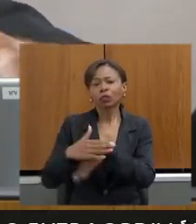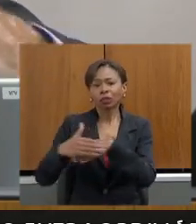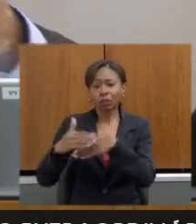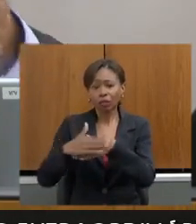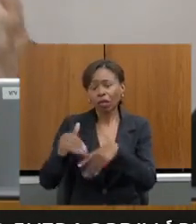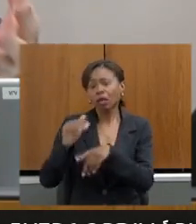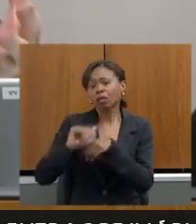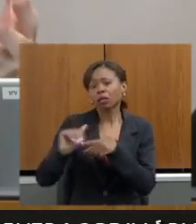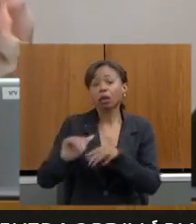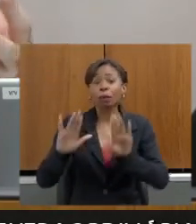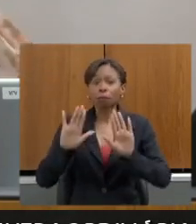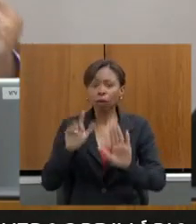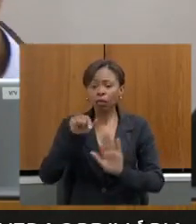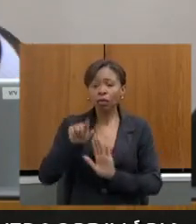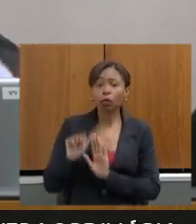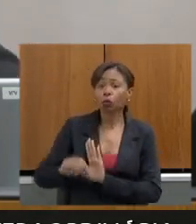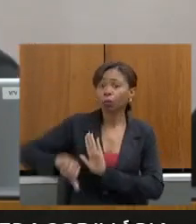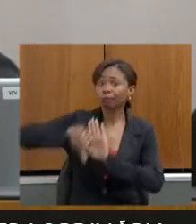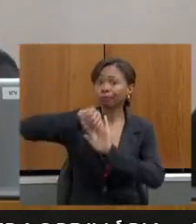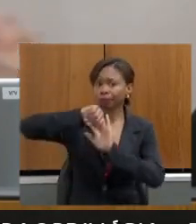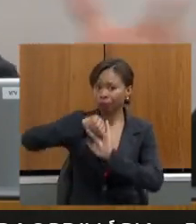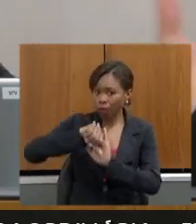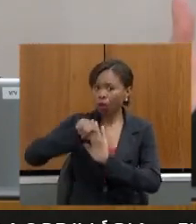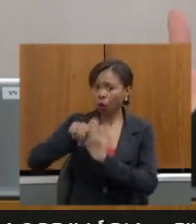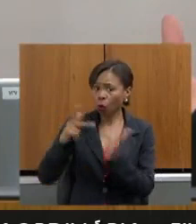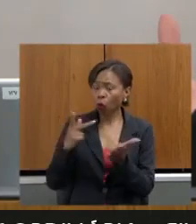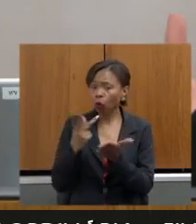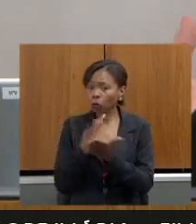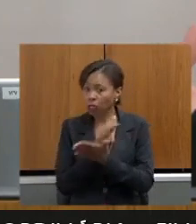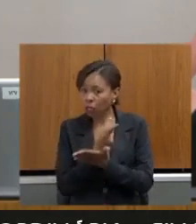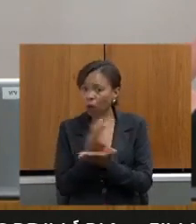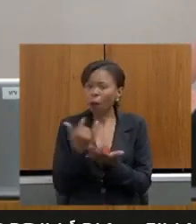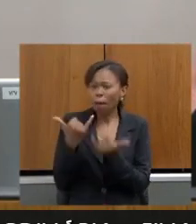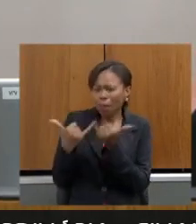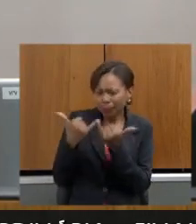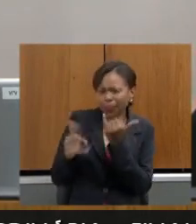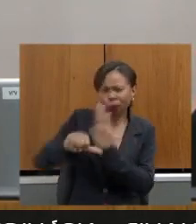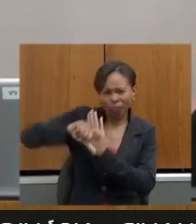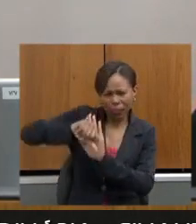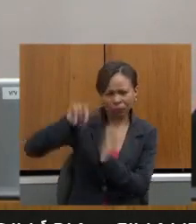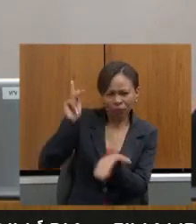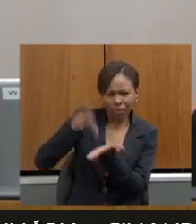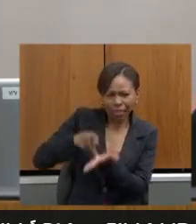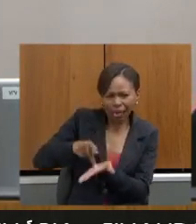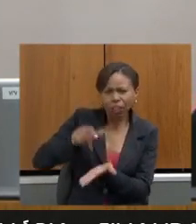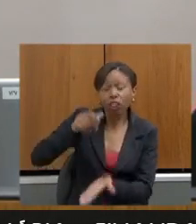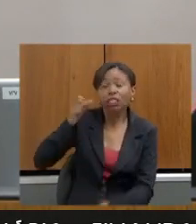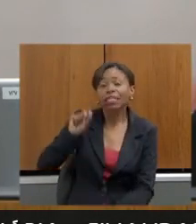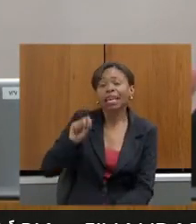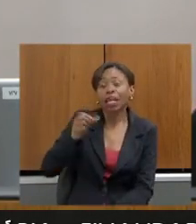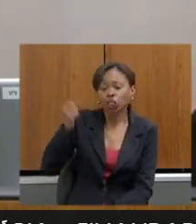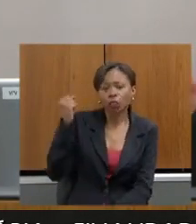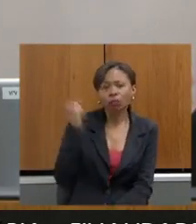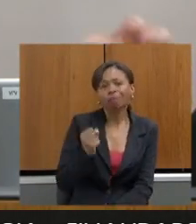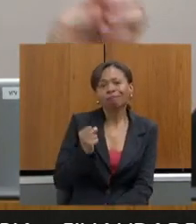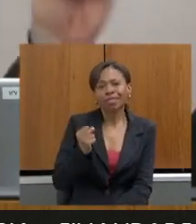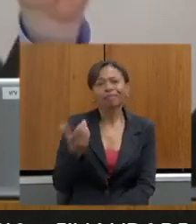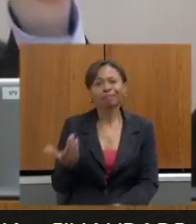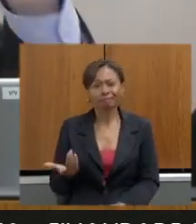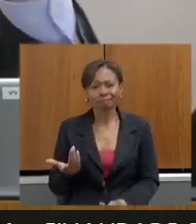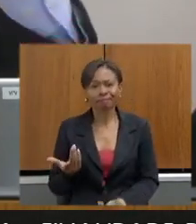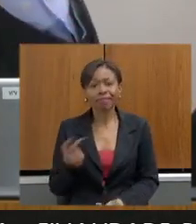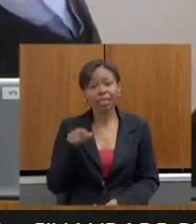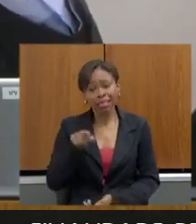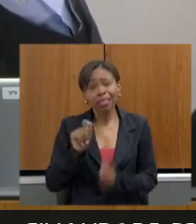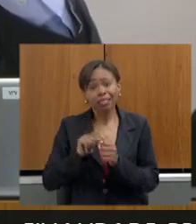só que o que cometeu o ato infracional análogo ao crime de latrocínio né O legislador